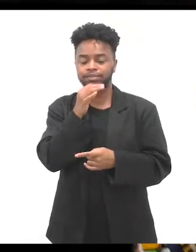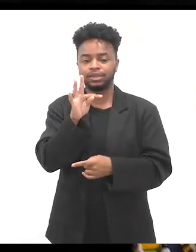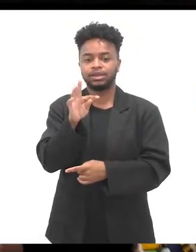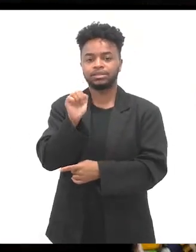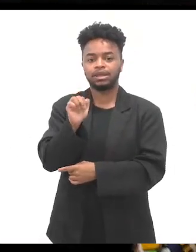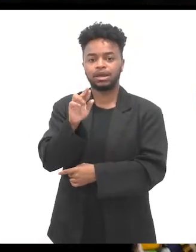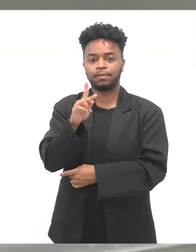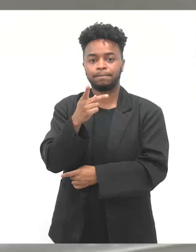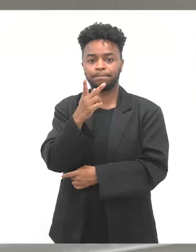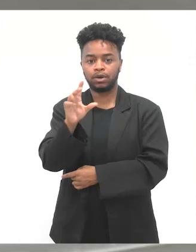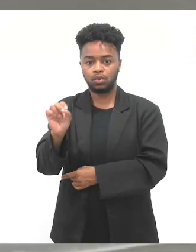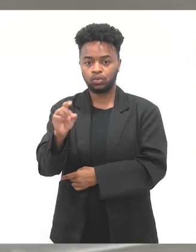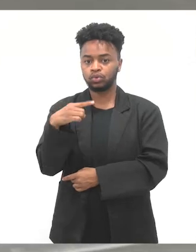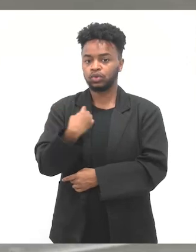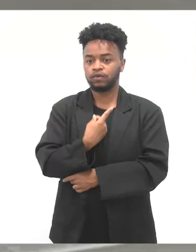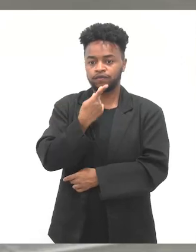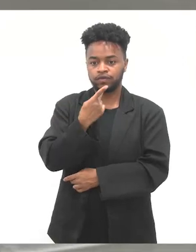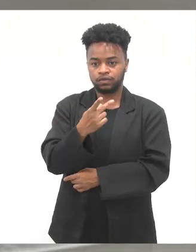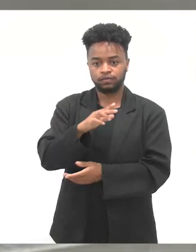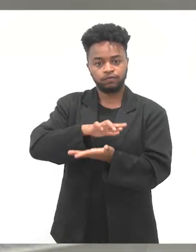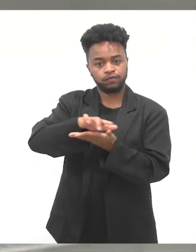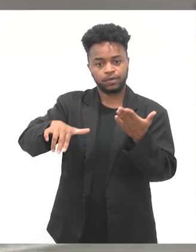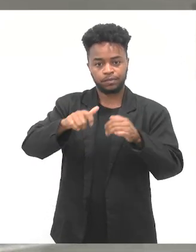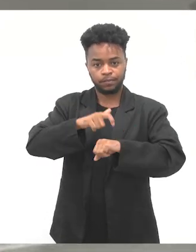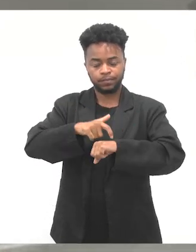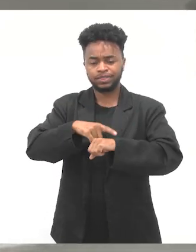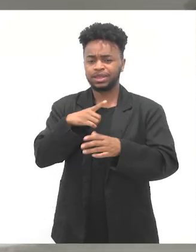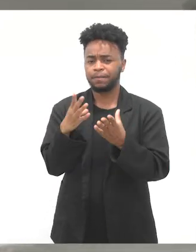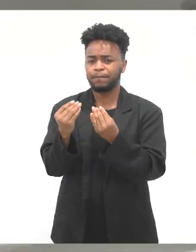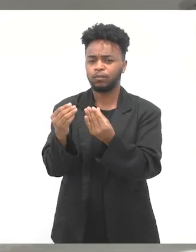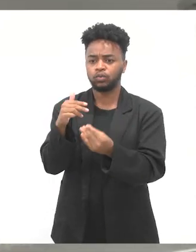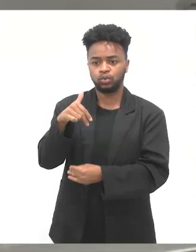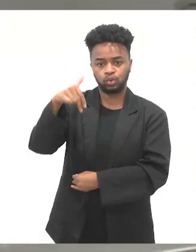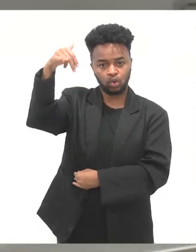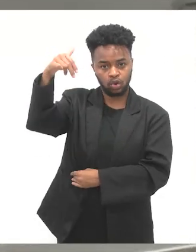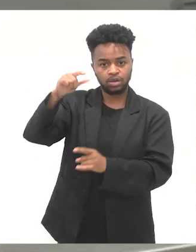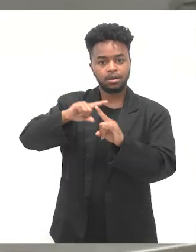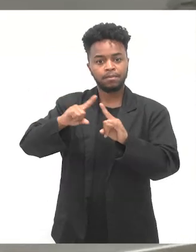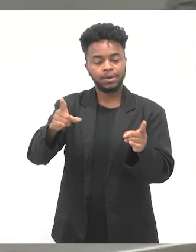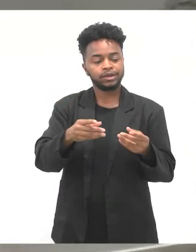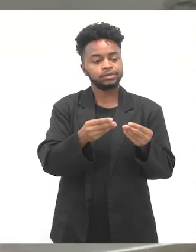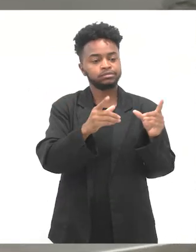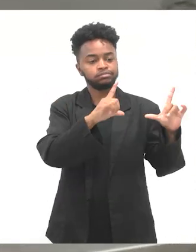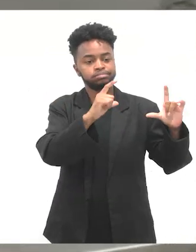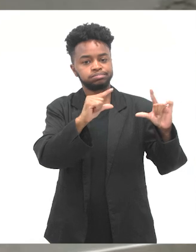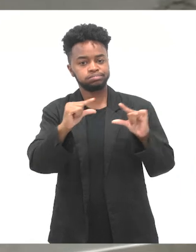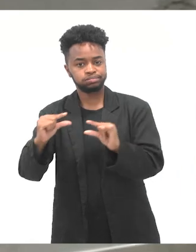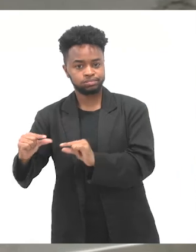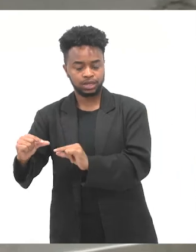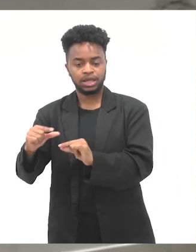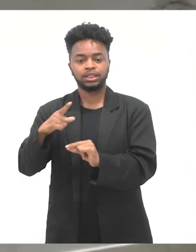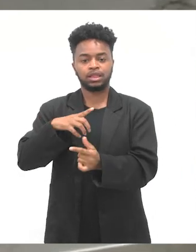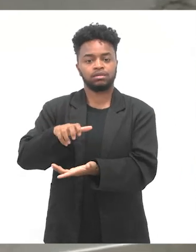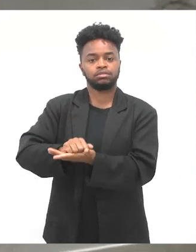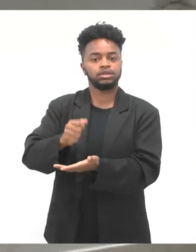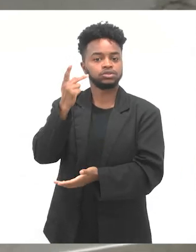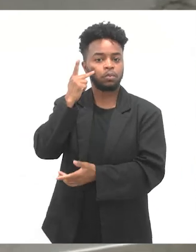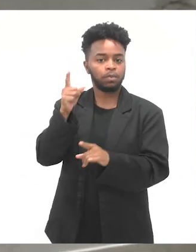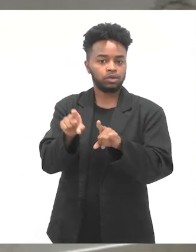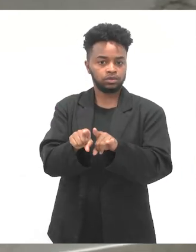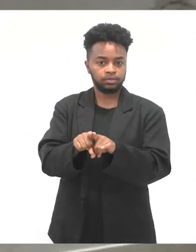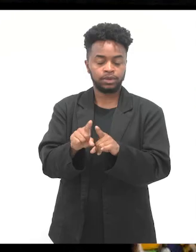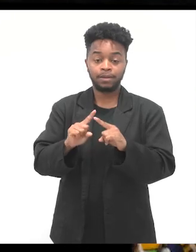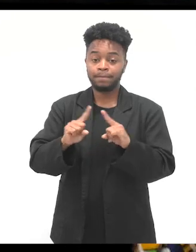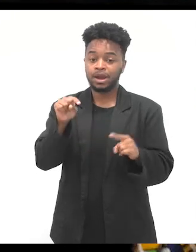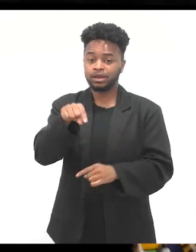pega. Por exemplo, a questão do tarpão, que a gente mencionou várias vezes, ele é muito abundante no norte do Brasil, e aí a distribuição dele vai diminuindo, tem registro até em